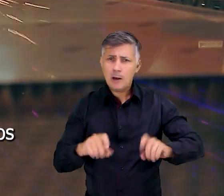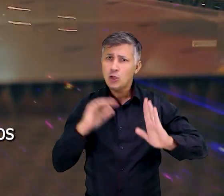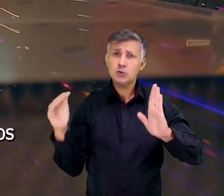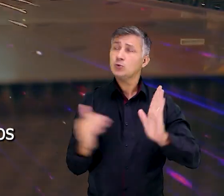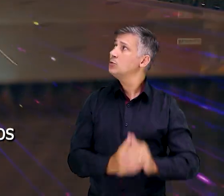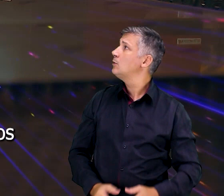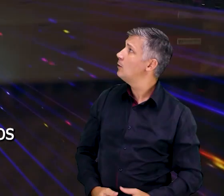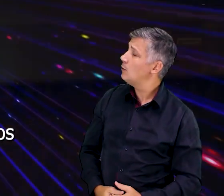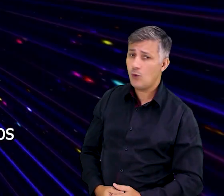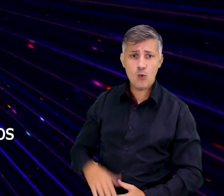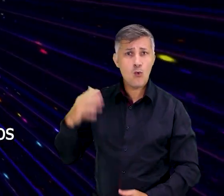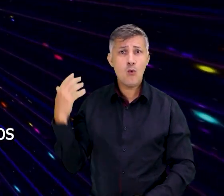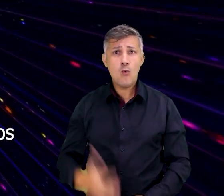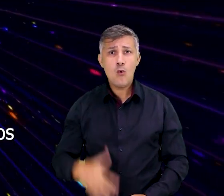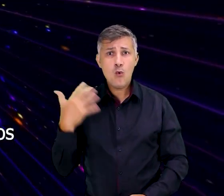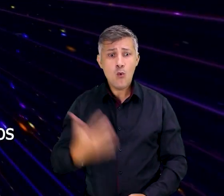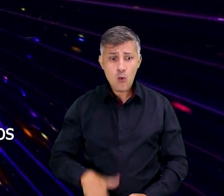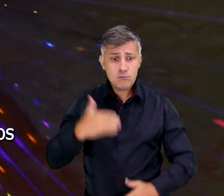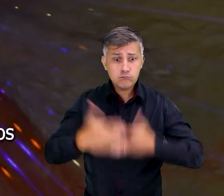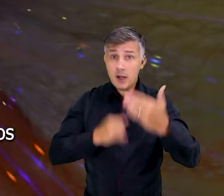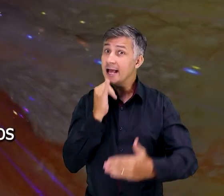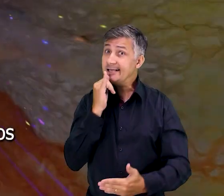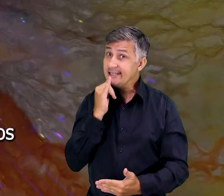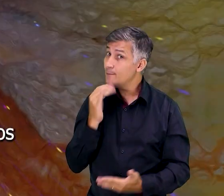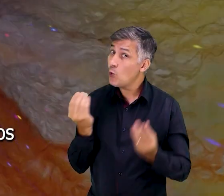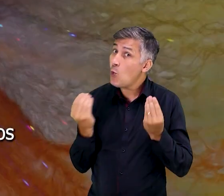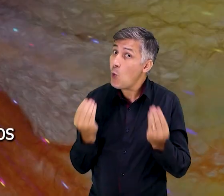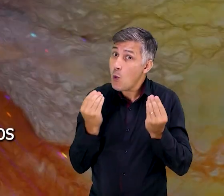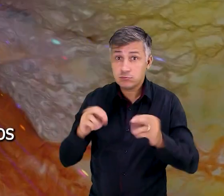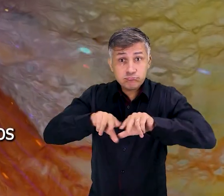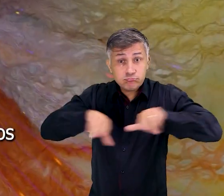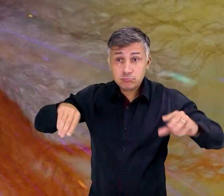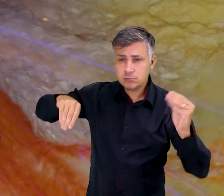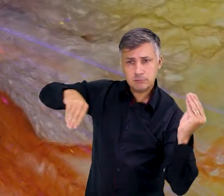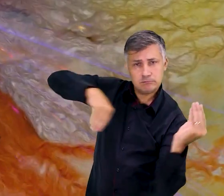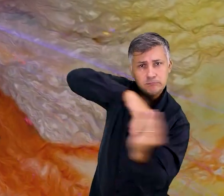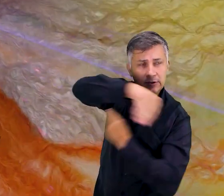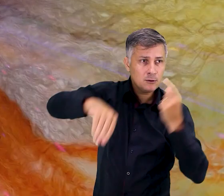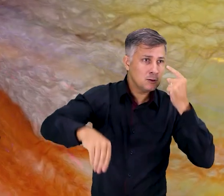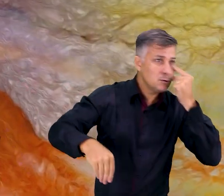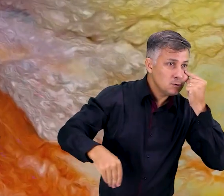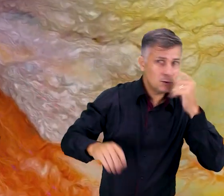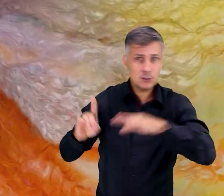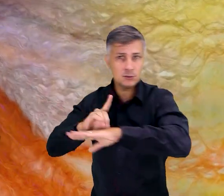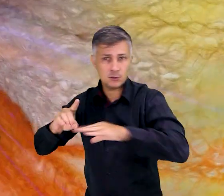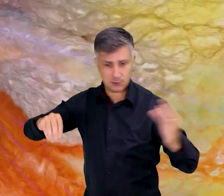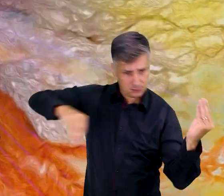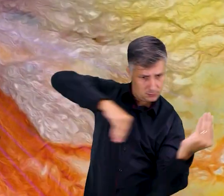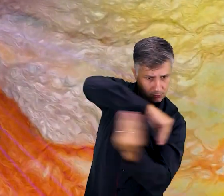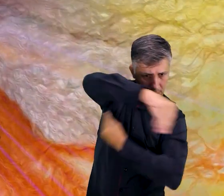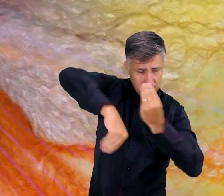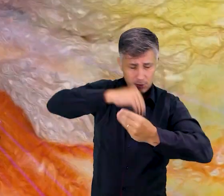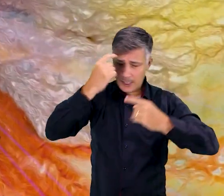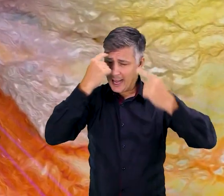computadorizado, todos esses são somente os primeiros exemplos de como os meios se misturam, dando vazão